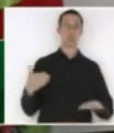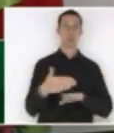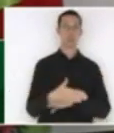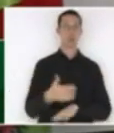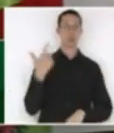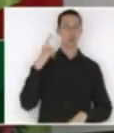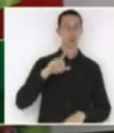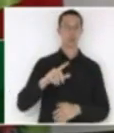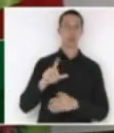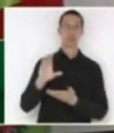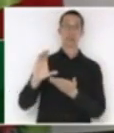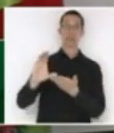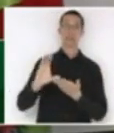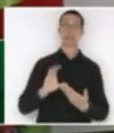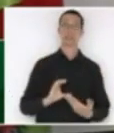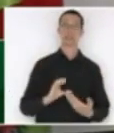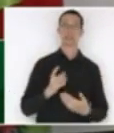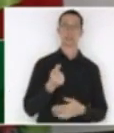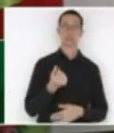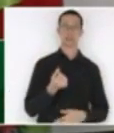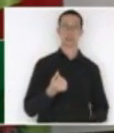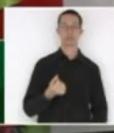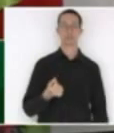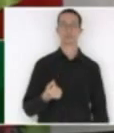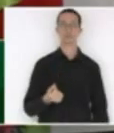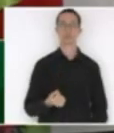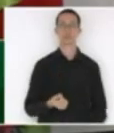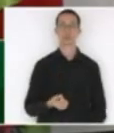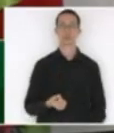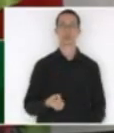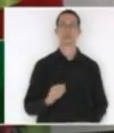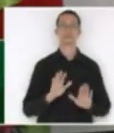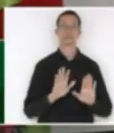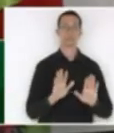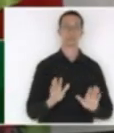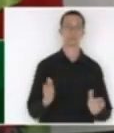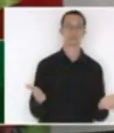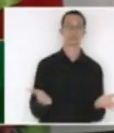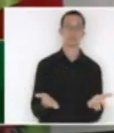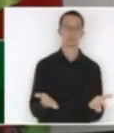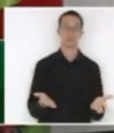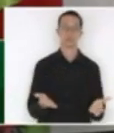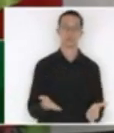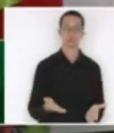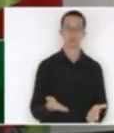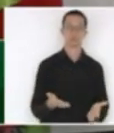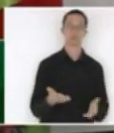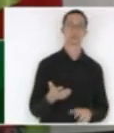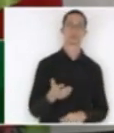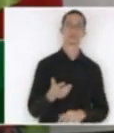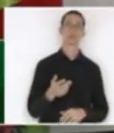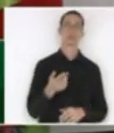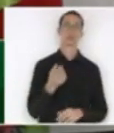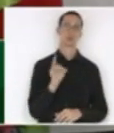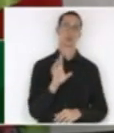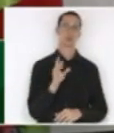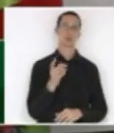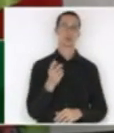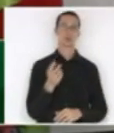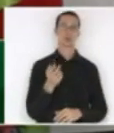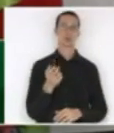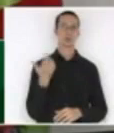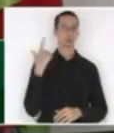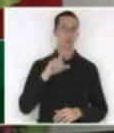crédito. Mas hoje nós diríamos que acesso ao crédito, talvez, muitas